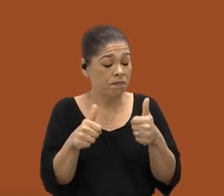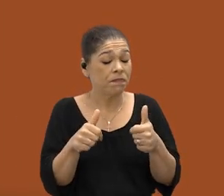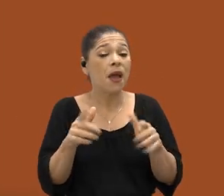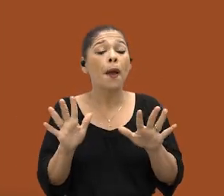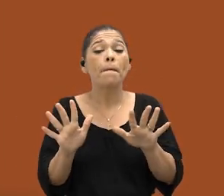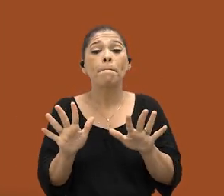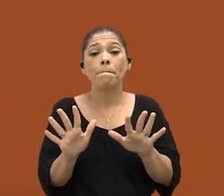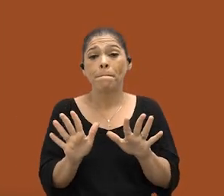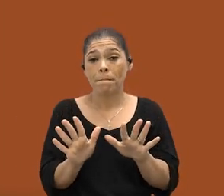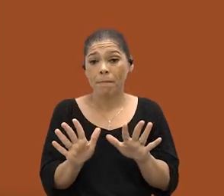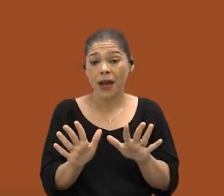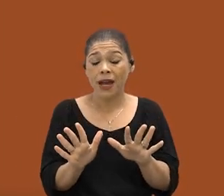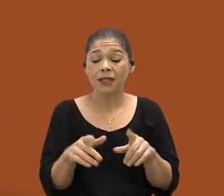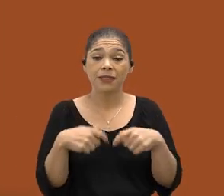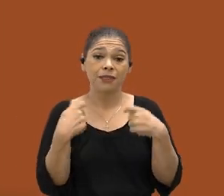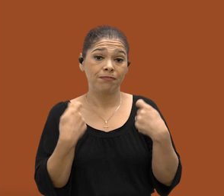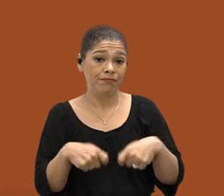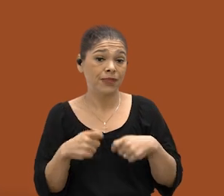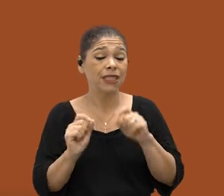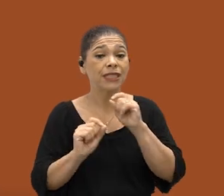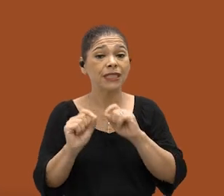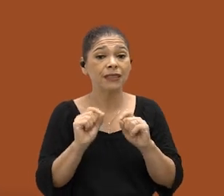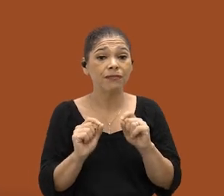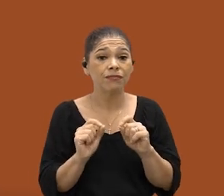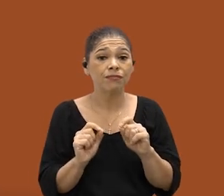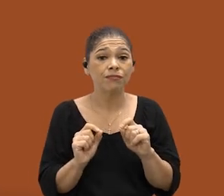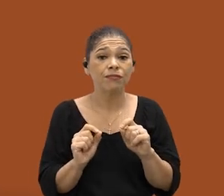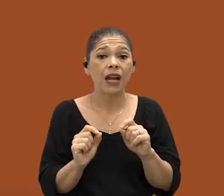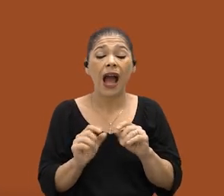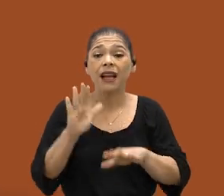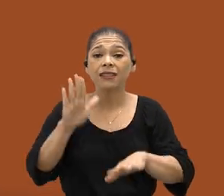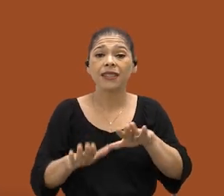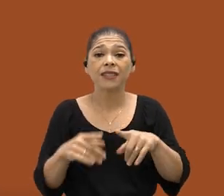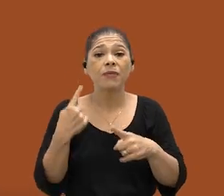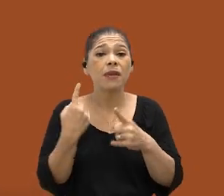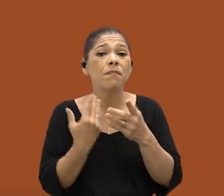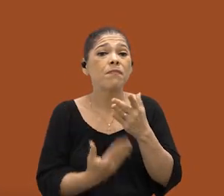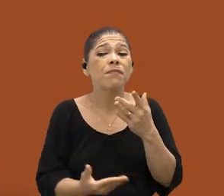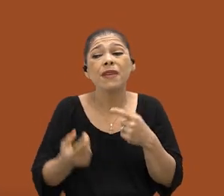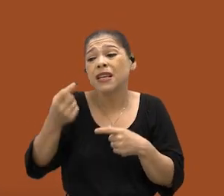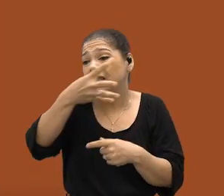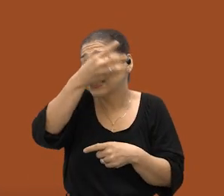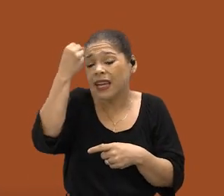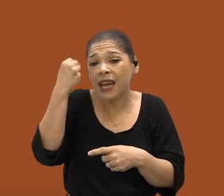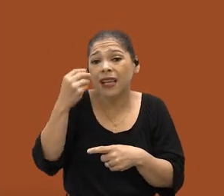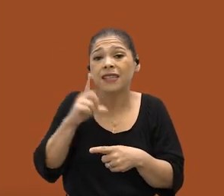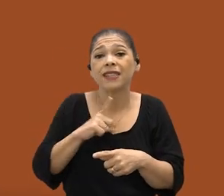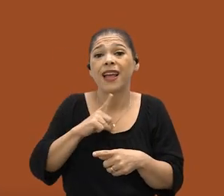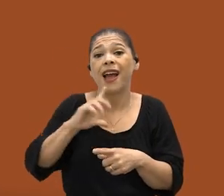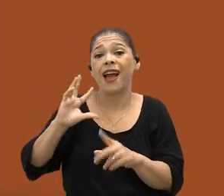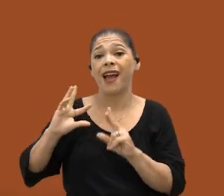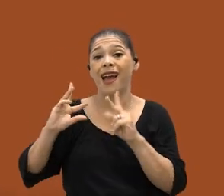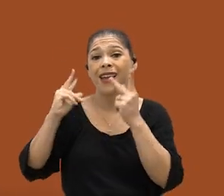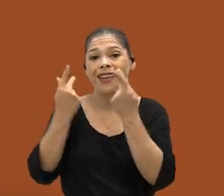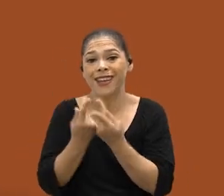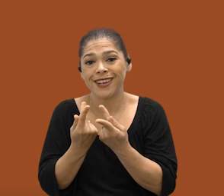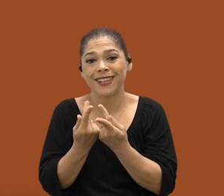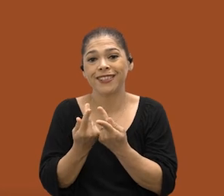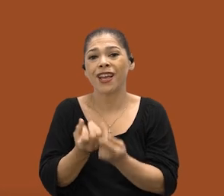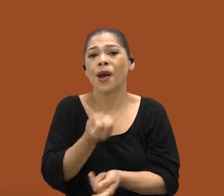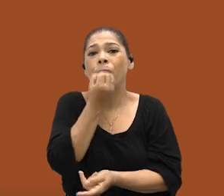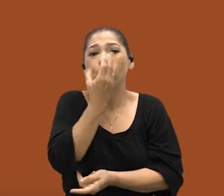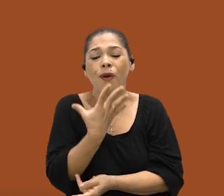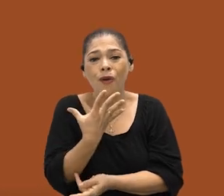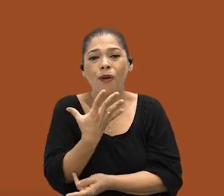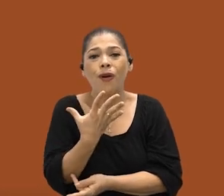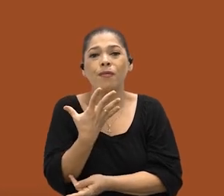né mas a gente não muitas vezes perde de vista a herança positiva que